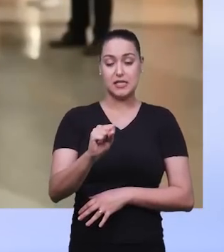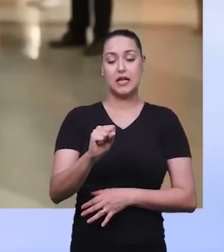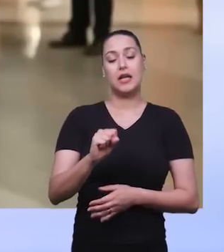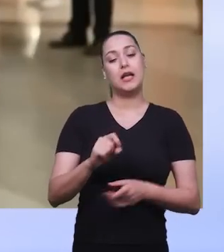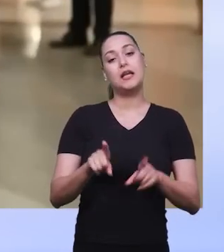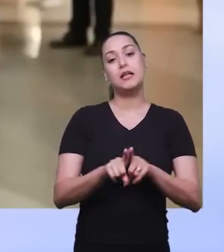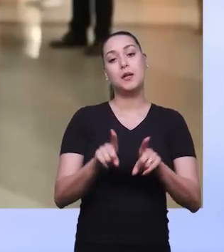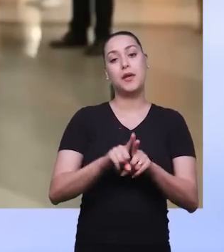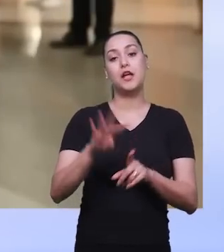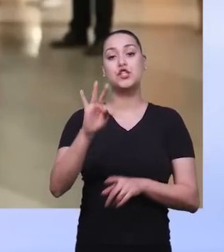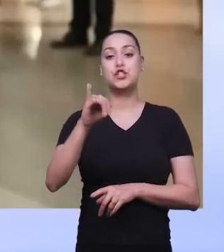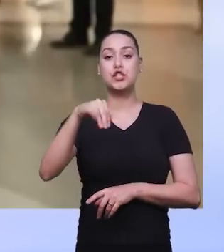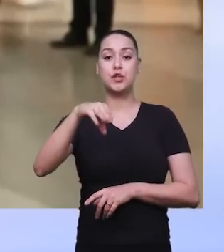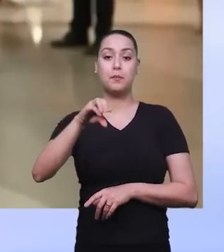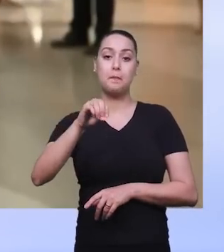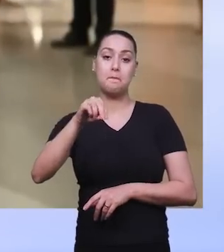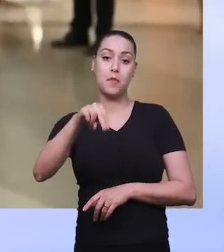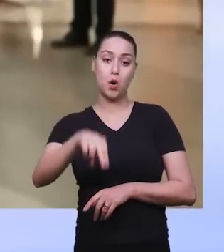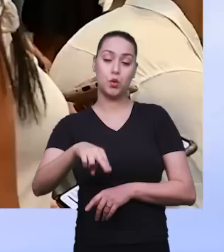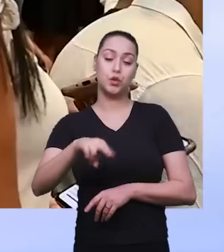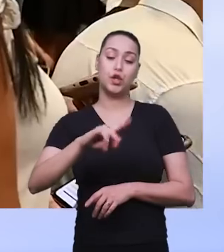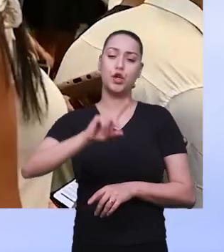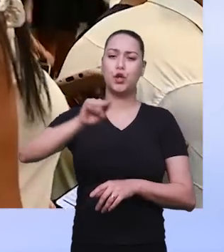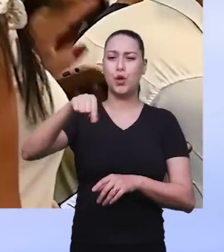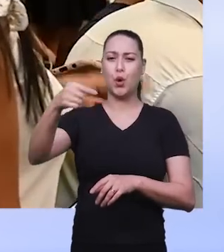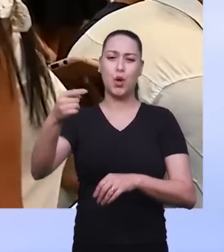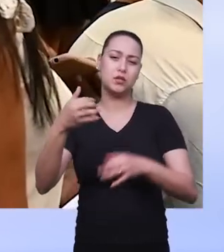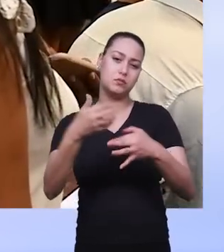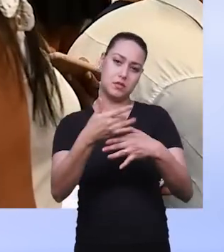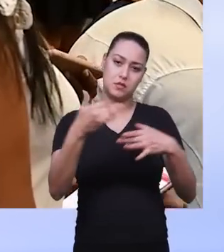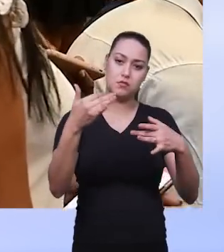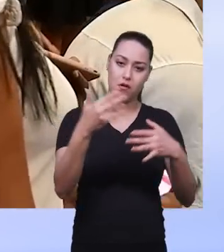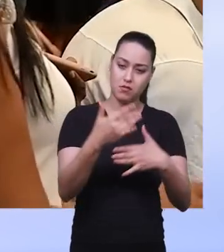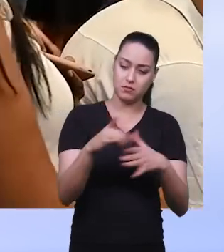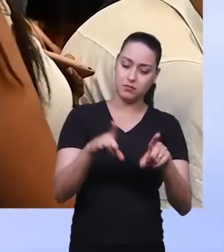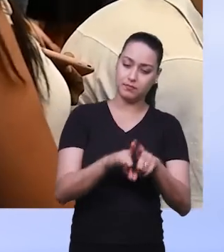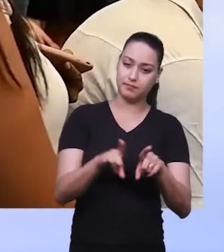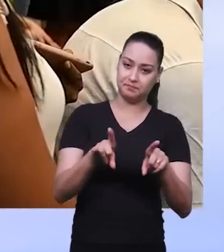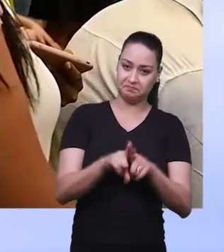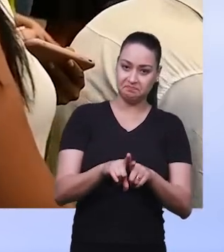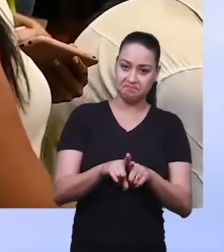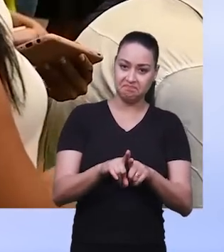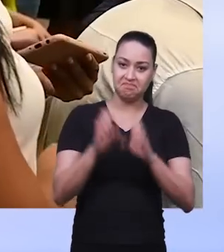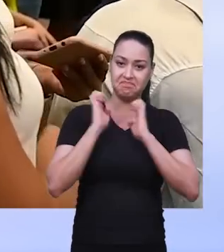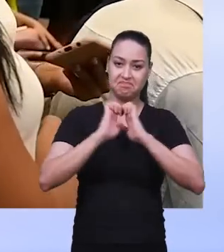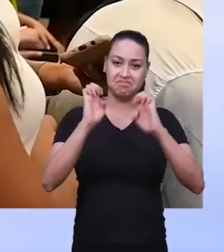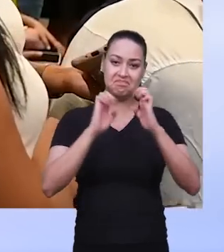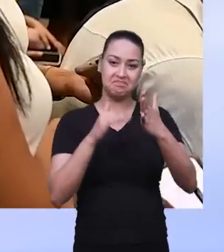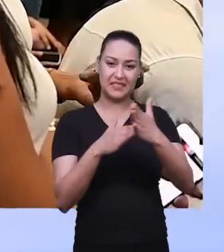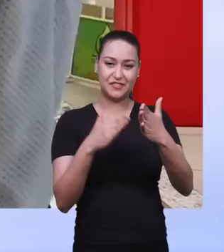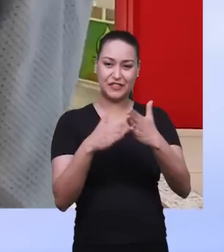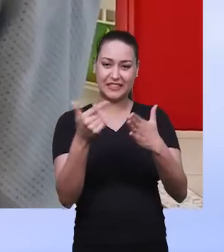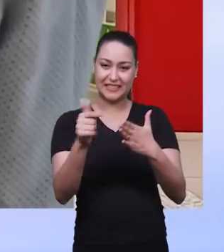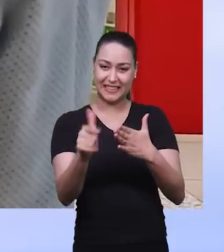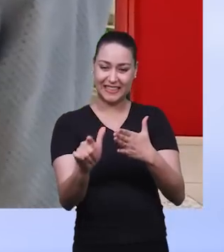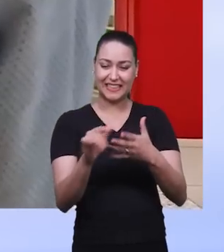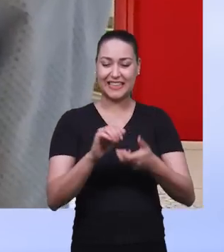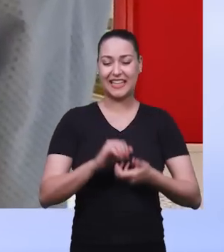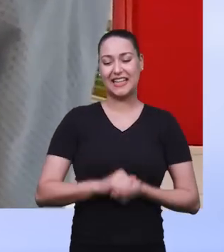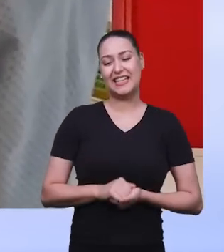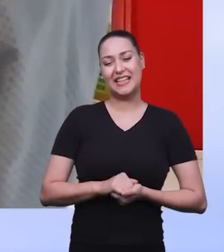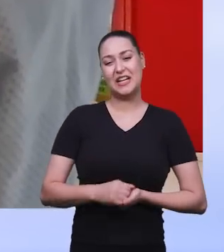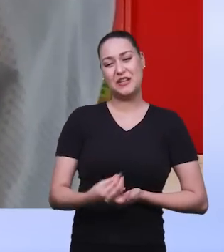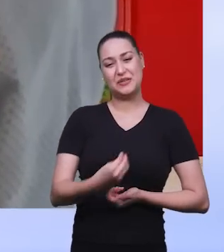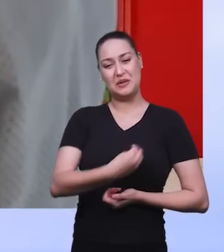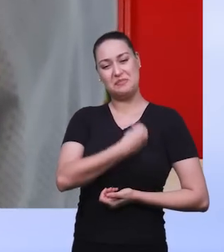será levado a outras cidades do Piauí e do Maranhão. O trabalho seguiu a dinâmica do Evangelho Sem Fronteiras, com